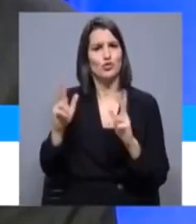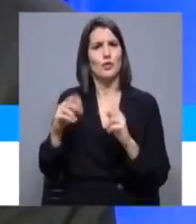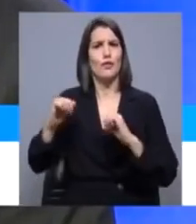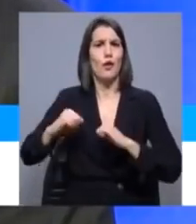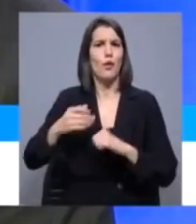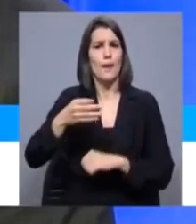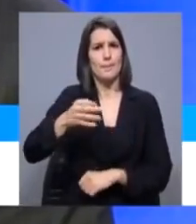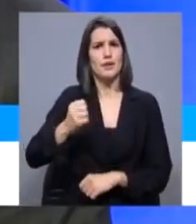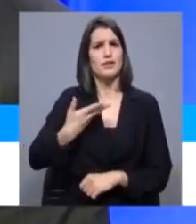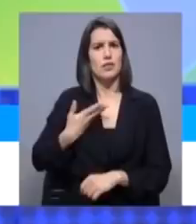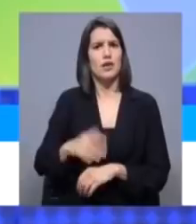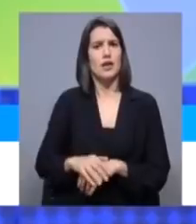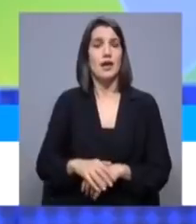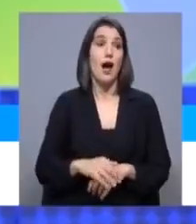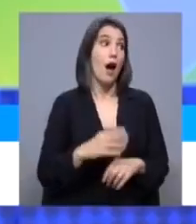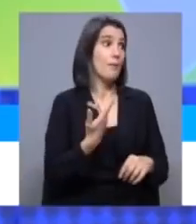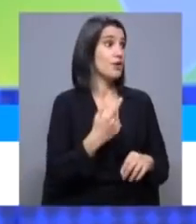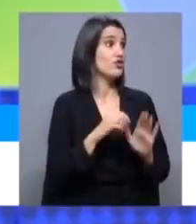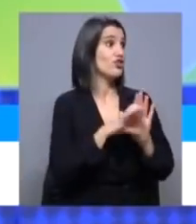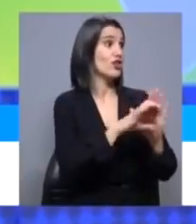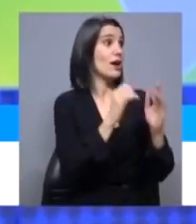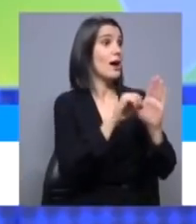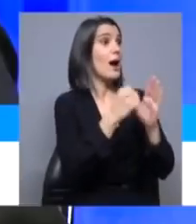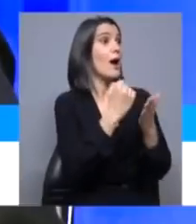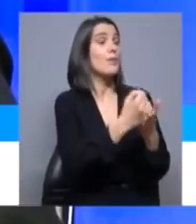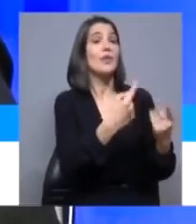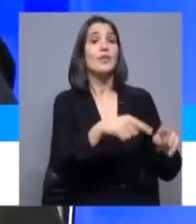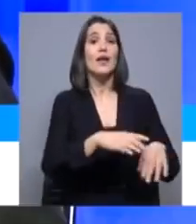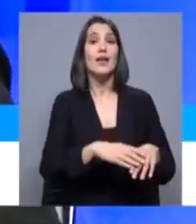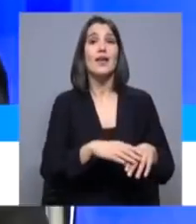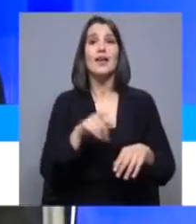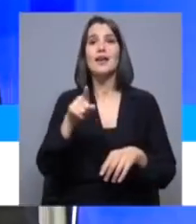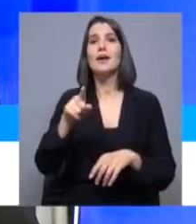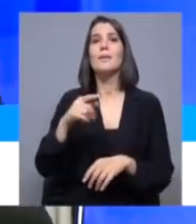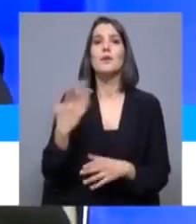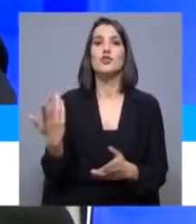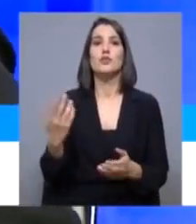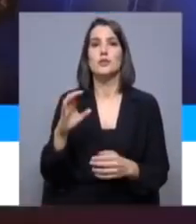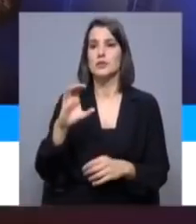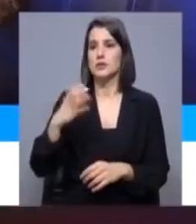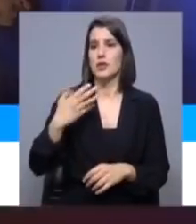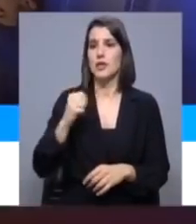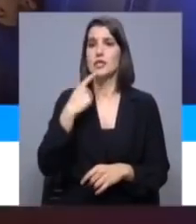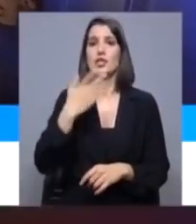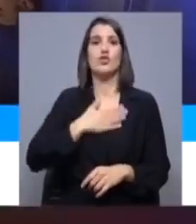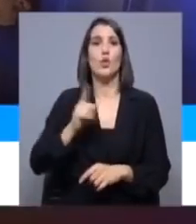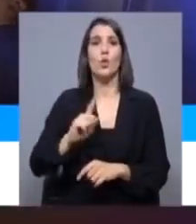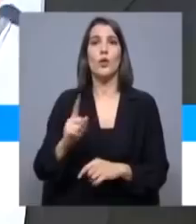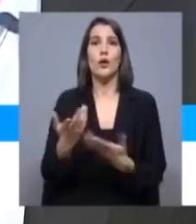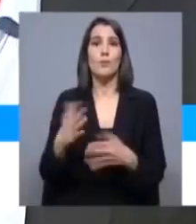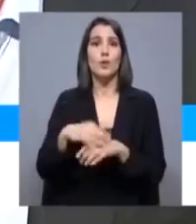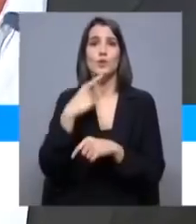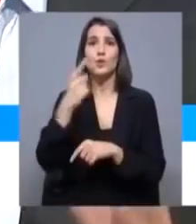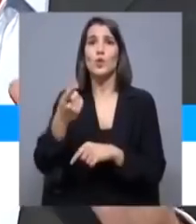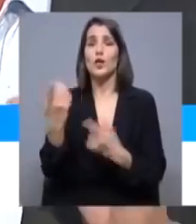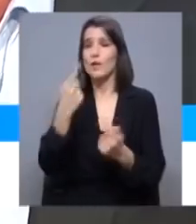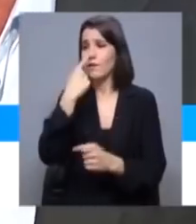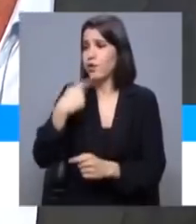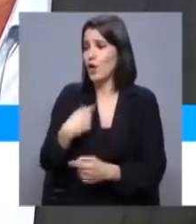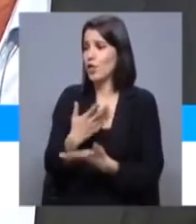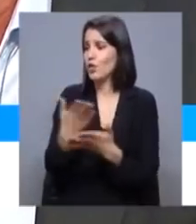eu vou fazer um acordo com o PS depois chega não mas agora eu pensei também já disse vá e os a décima gente se bem que não quer ir não chega a fazer um ele